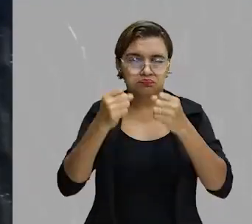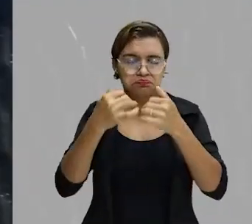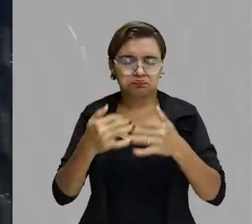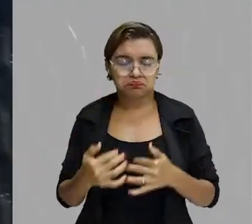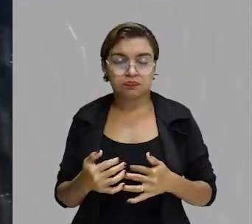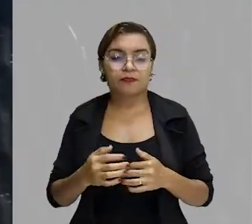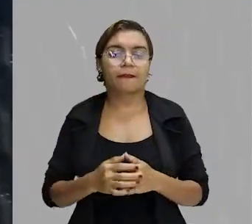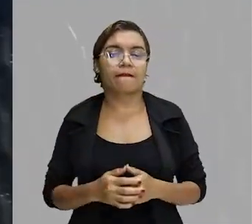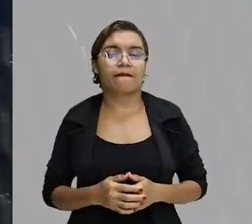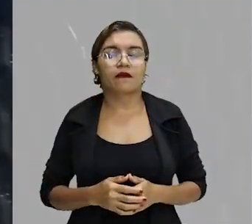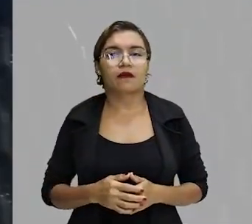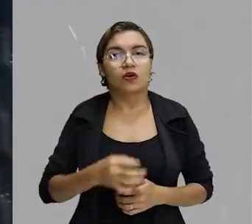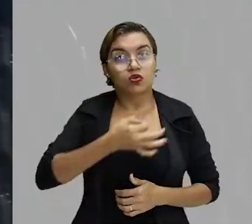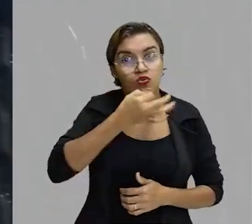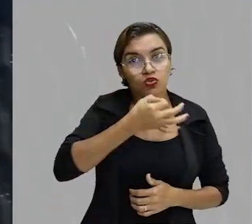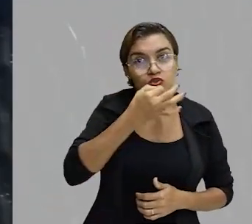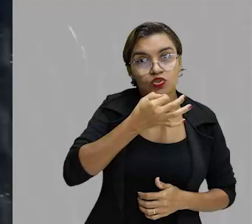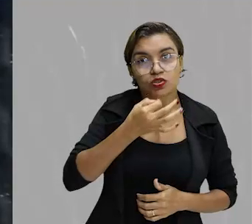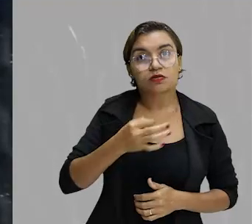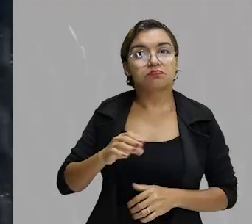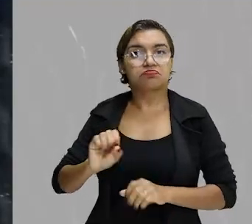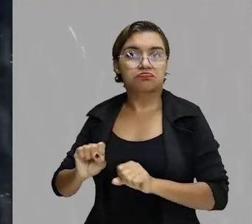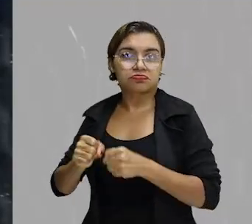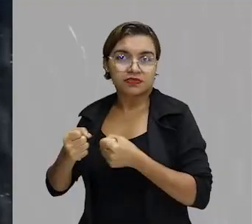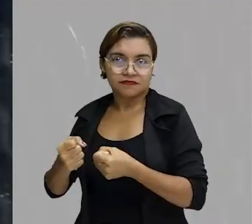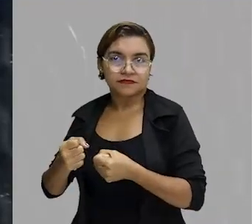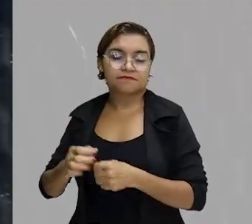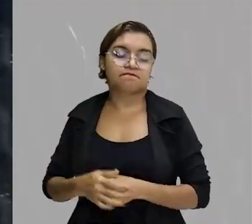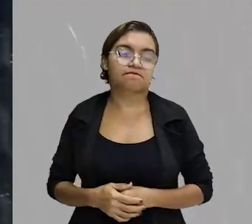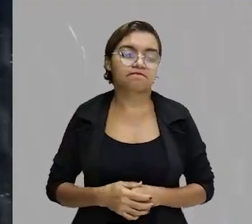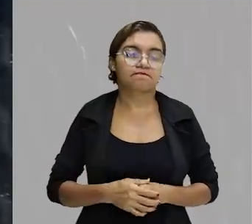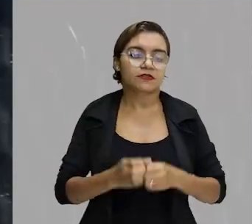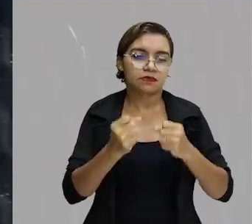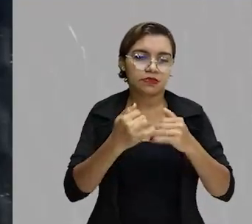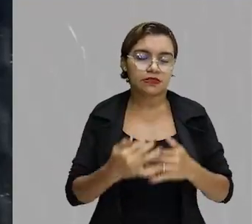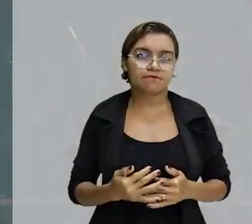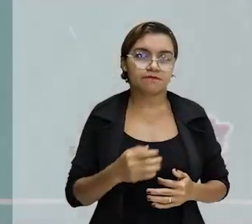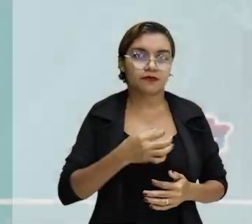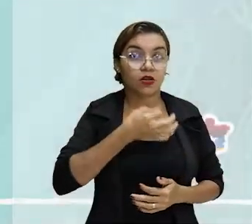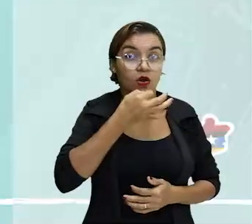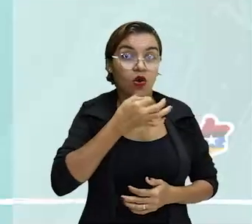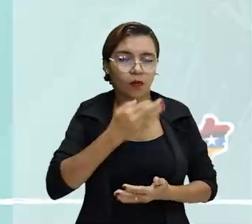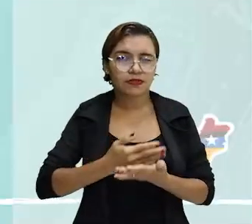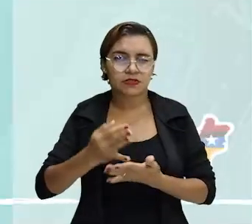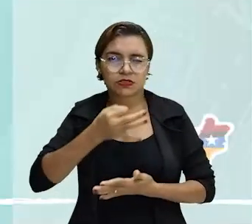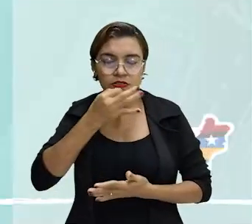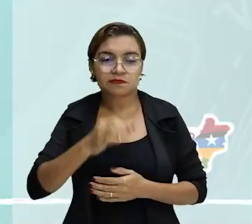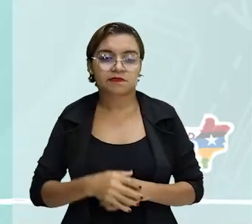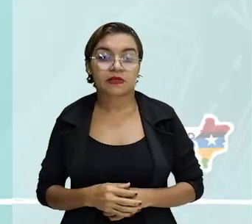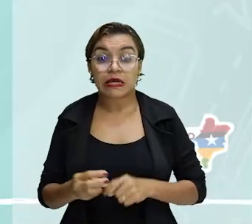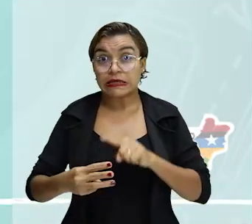aqueles que criticam e aqueles que defendem. Vamos começar com os críticos. Aí eu citei aqui 3 autores de